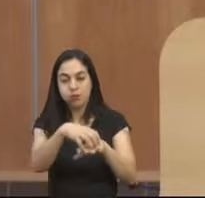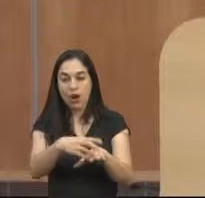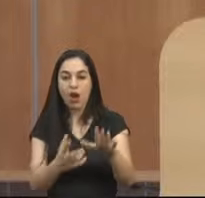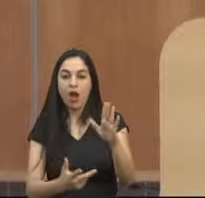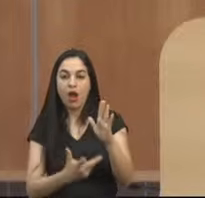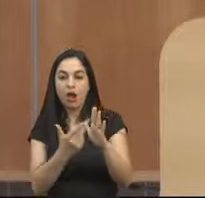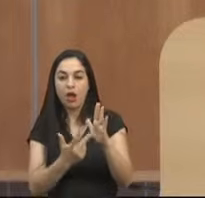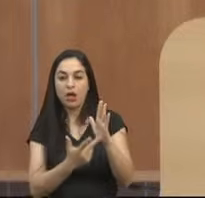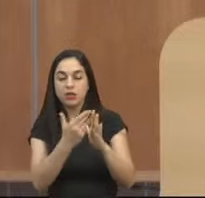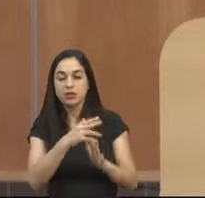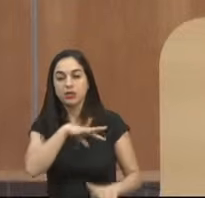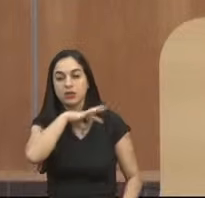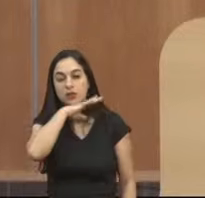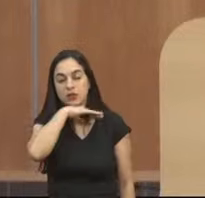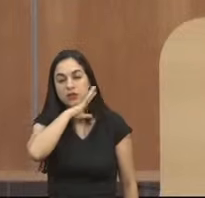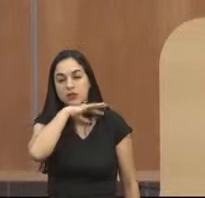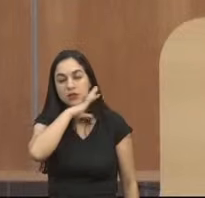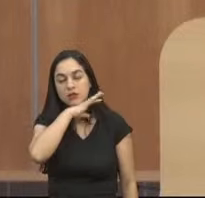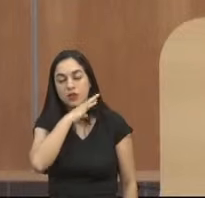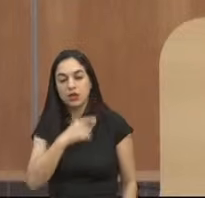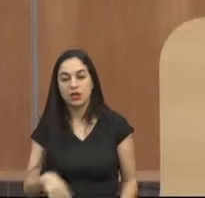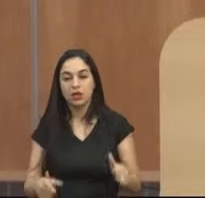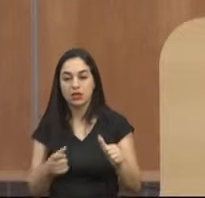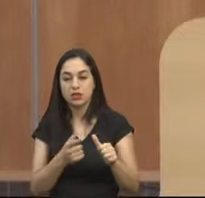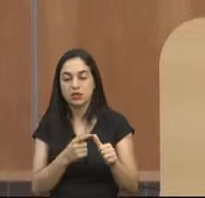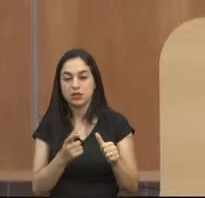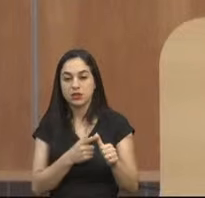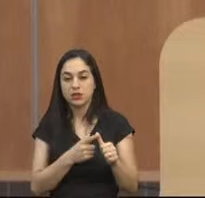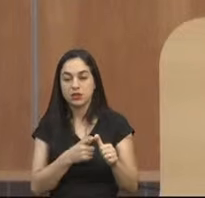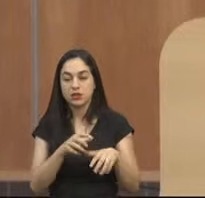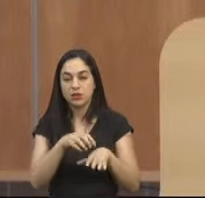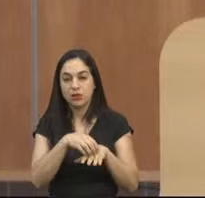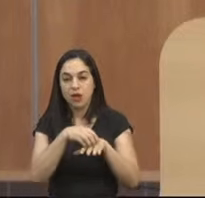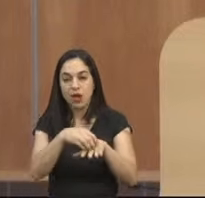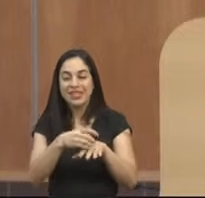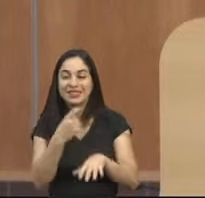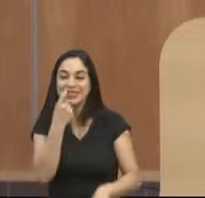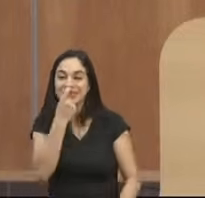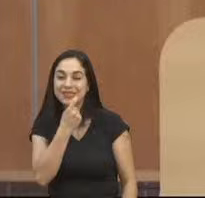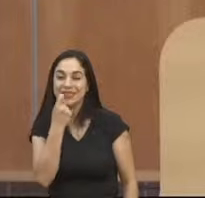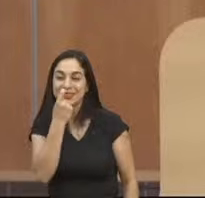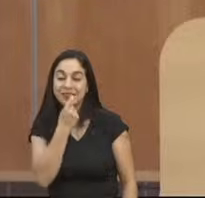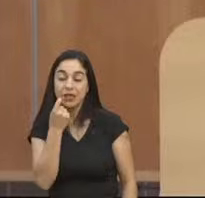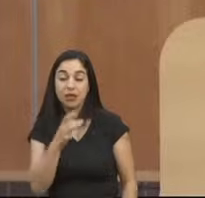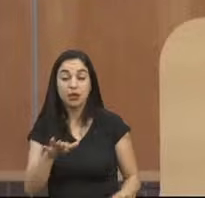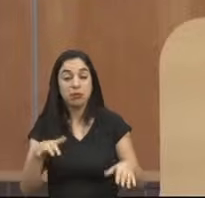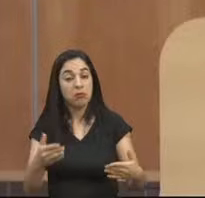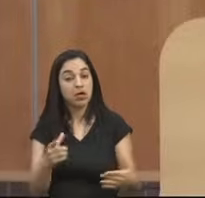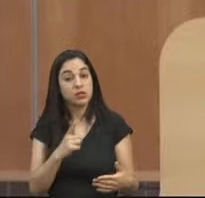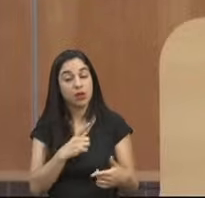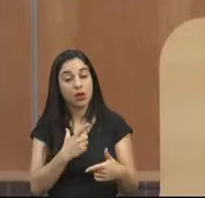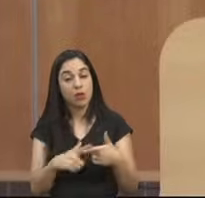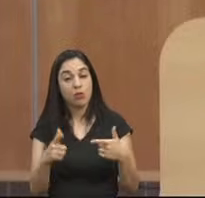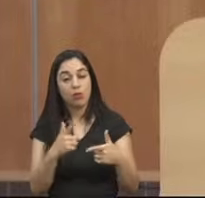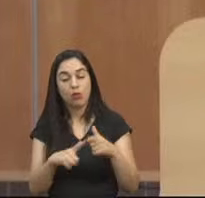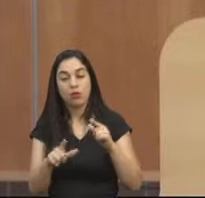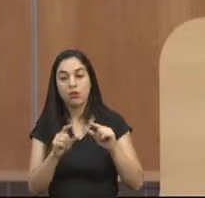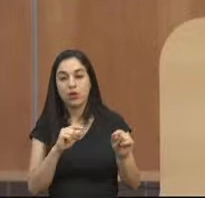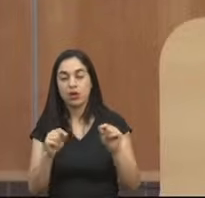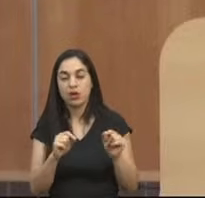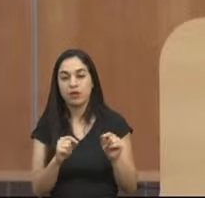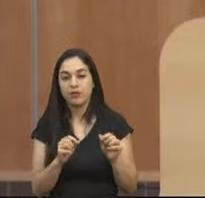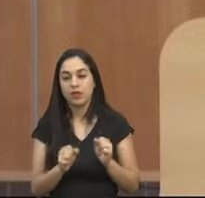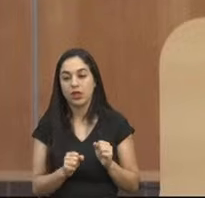E a sexta, implementação de unidade móvel odontológica. Só que tem um problema aí. Tirando a